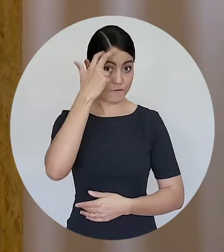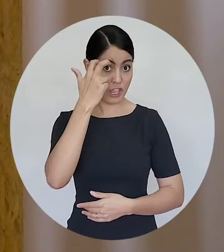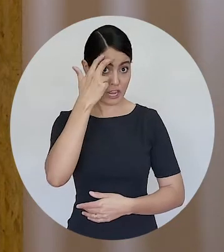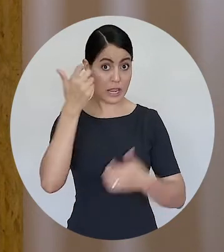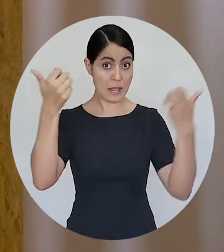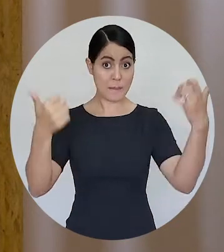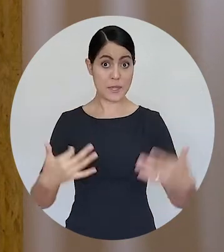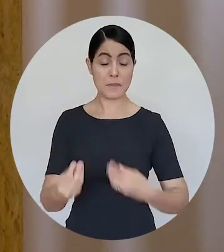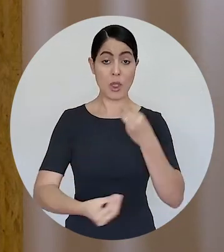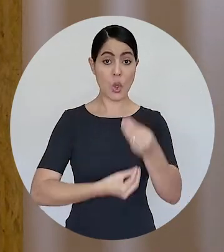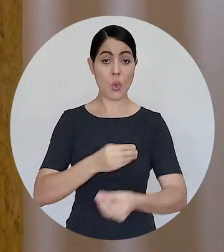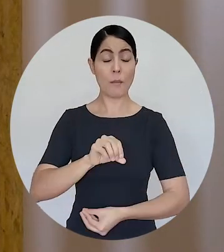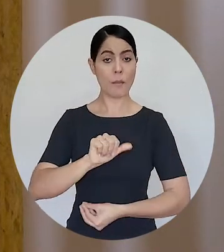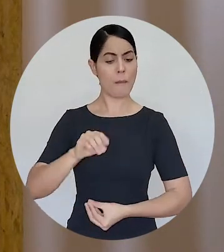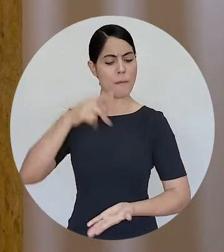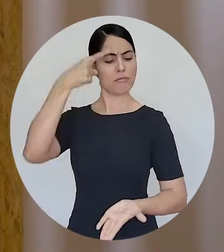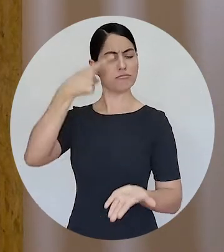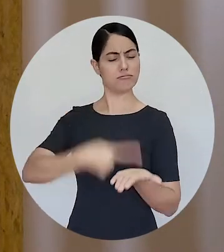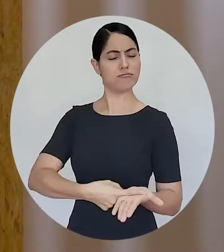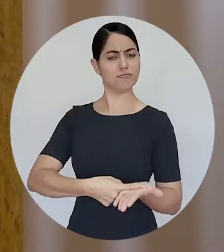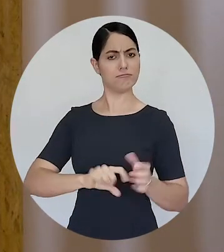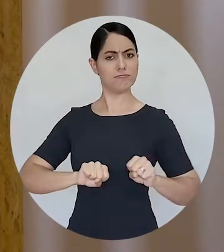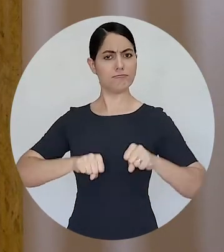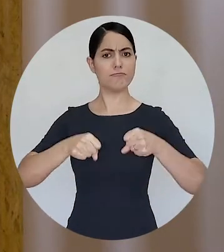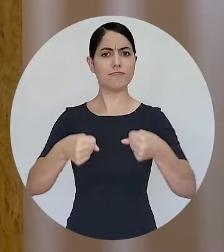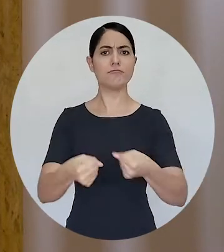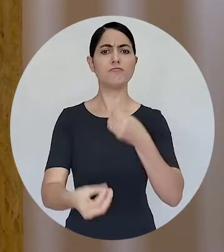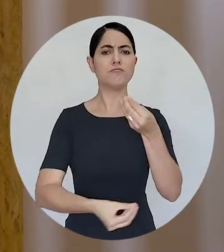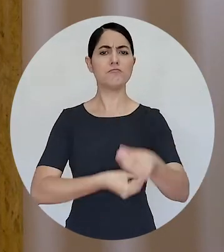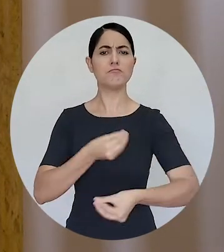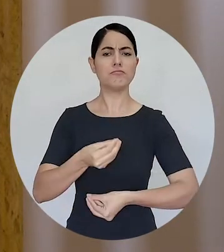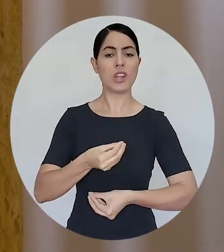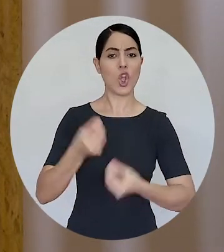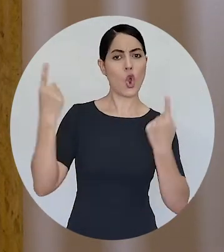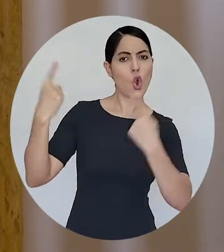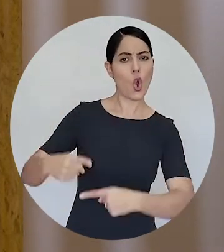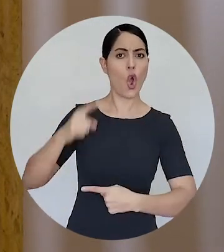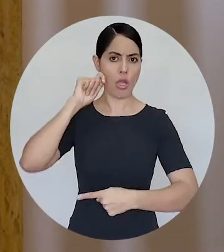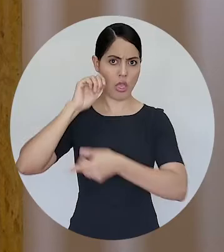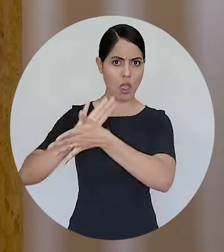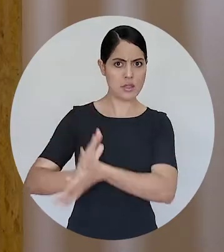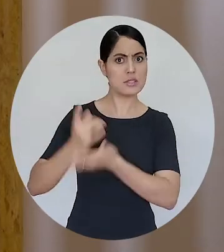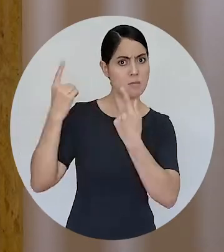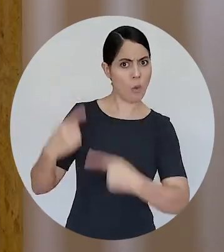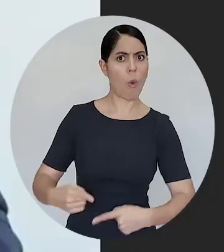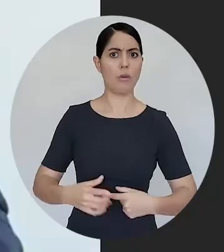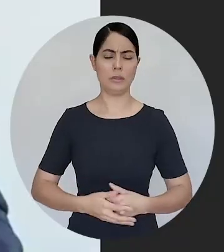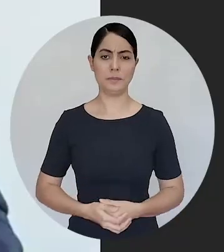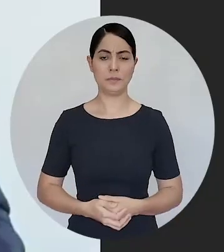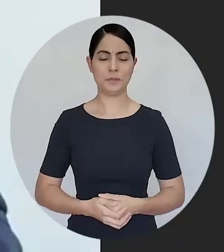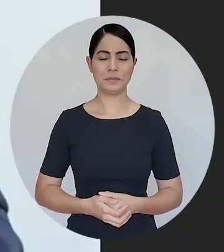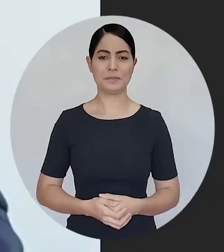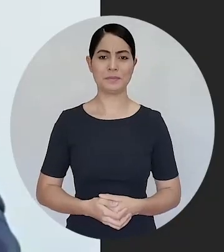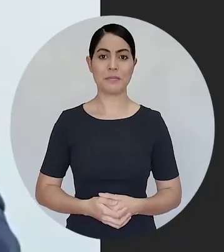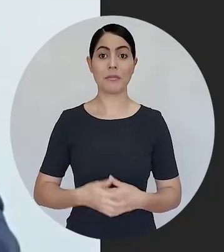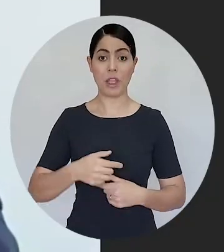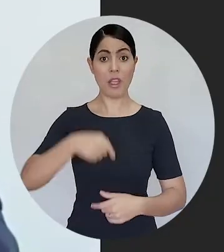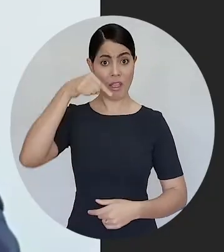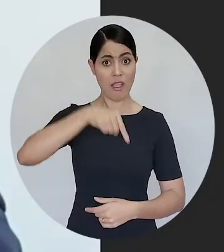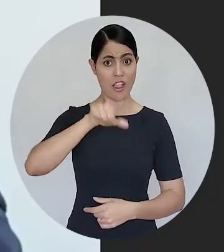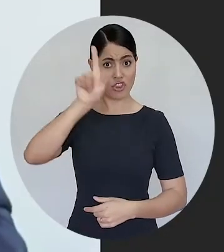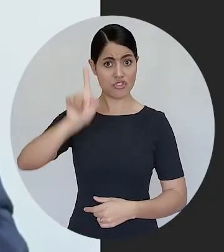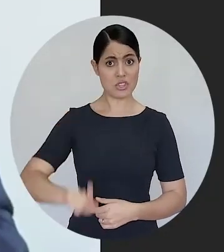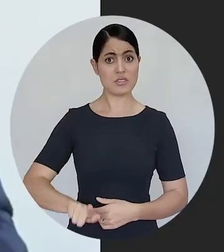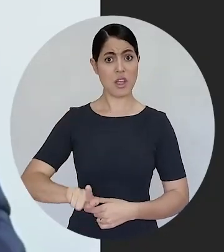o compromisso da Ordem dos Advogados do Brasil na luta contra o racismo. Veja comigo. É compromisso dessa